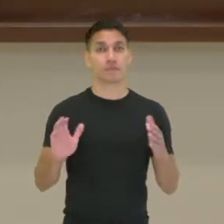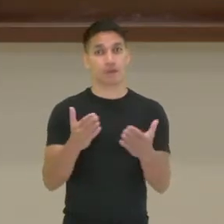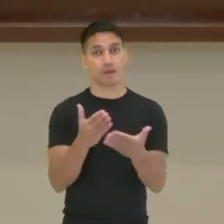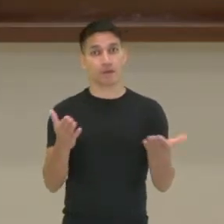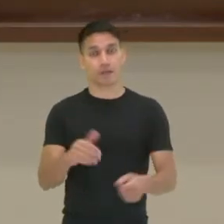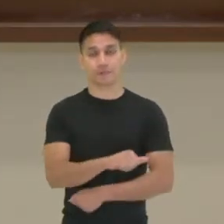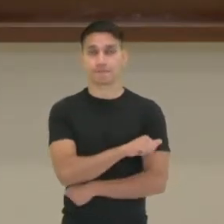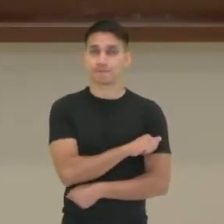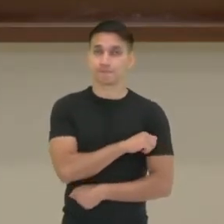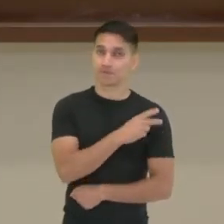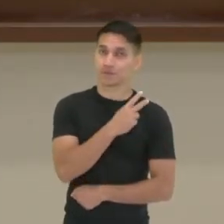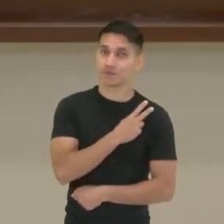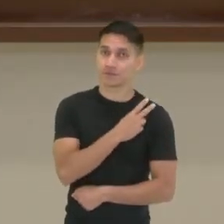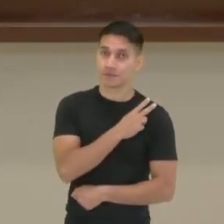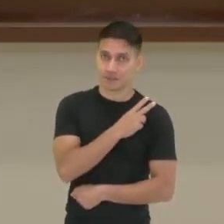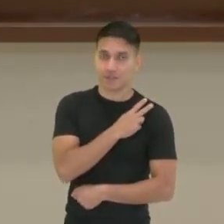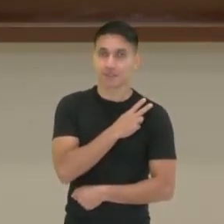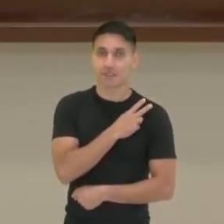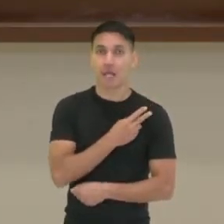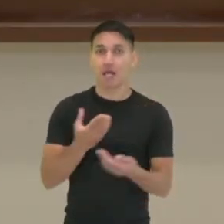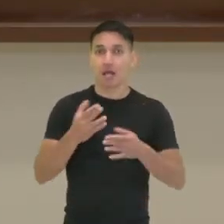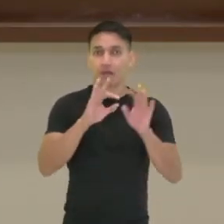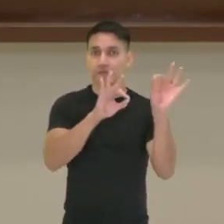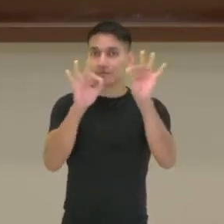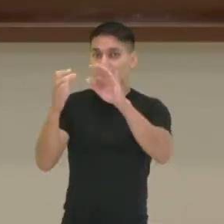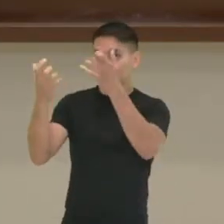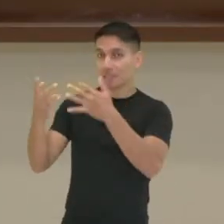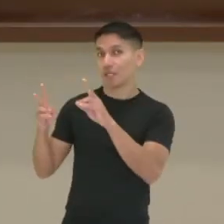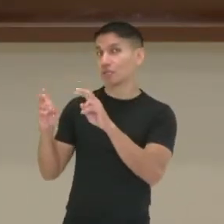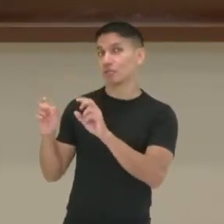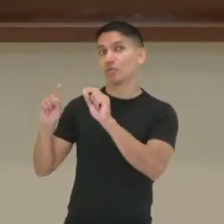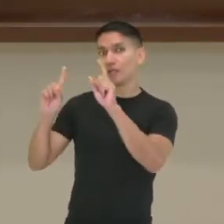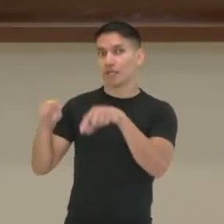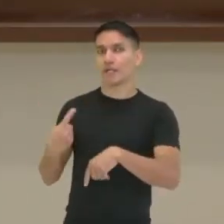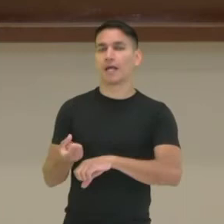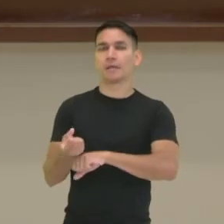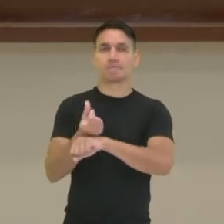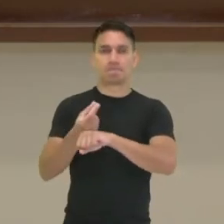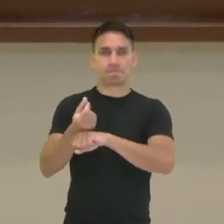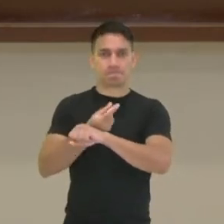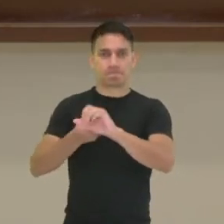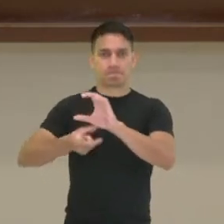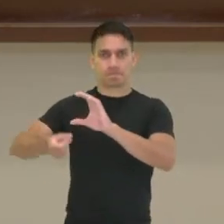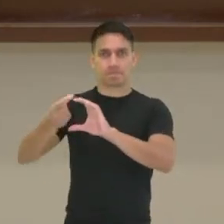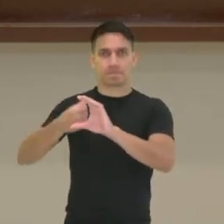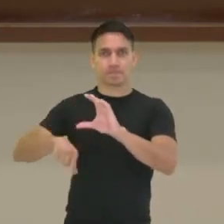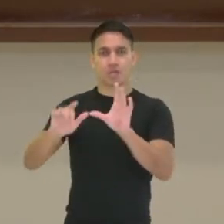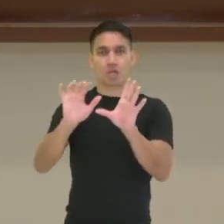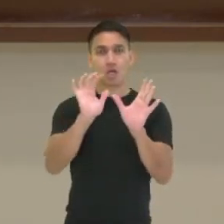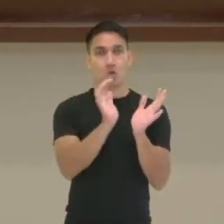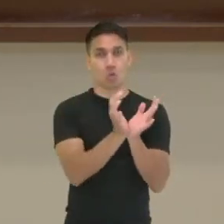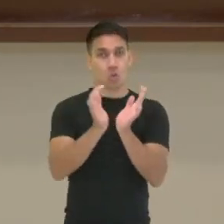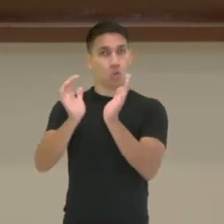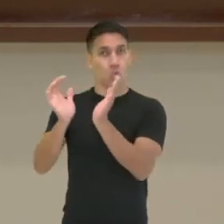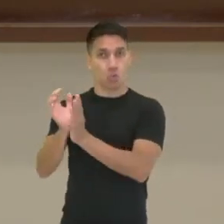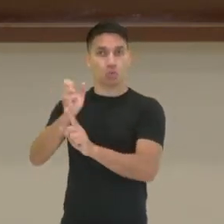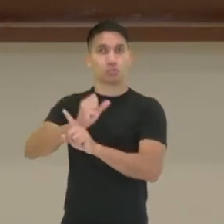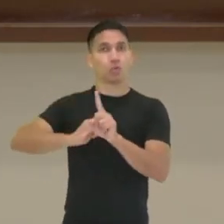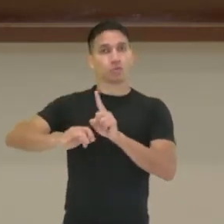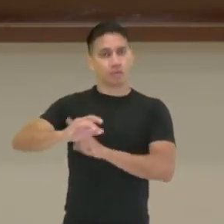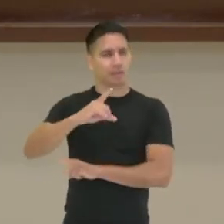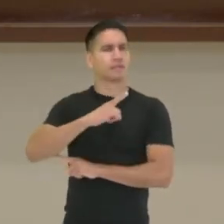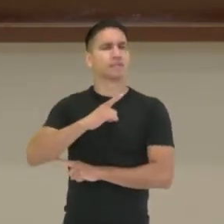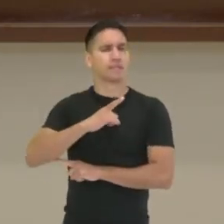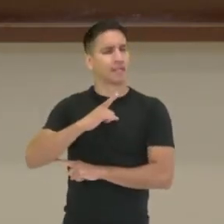Olá, estudantes da segunda série do ensino médio. Neste vídeo vamos falar sobre capitalismo e classes sociais, dois temas clássicos